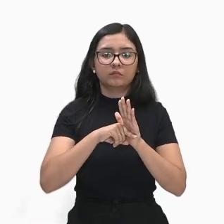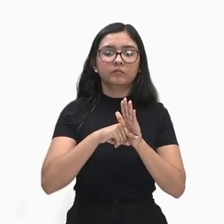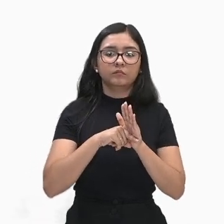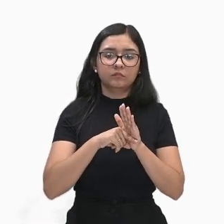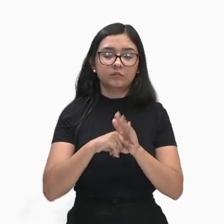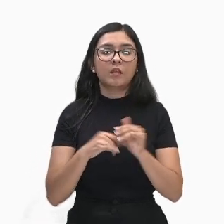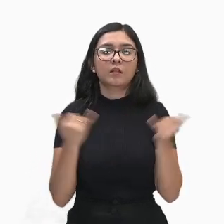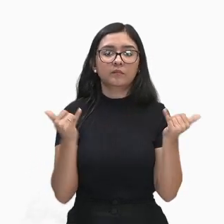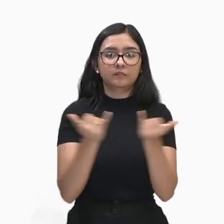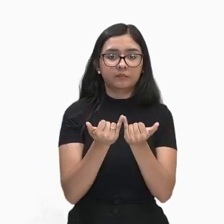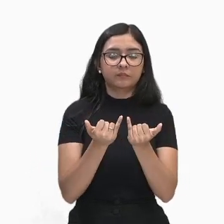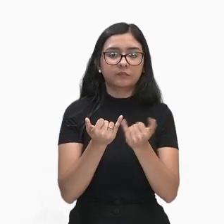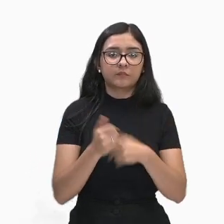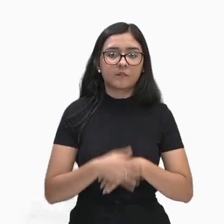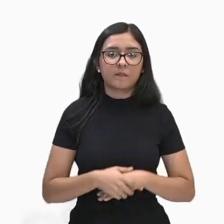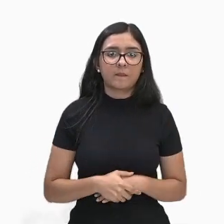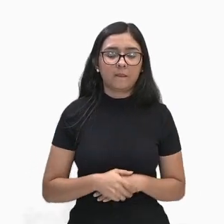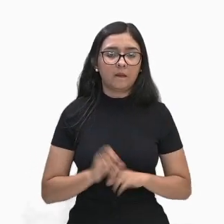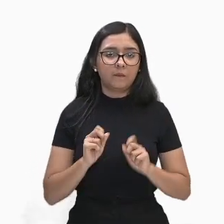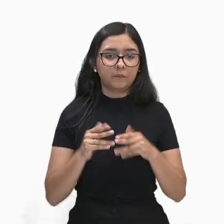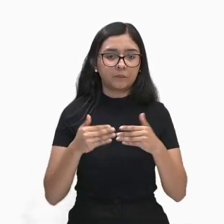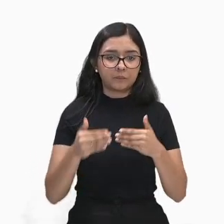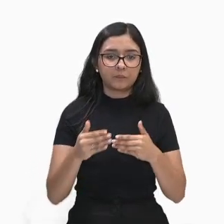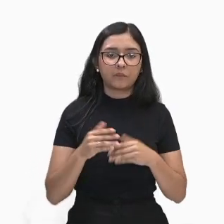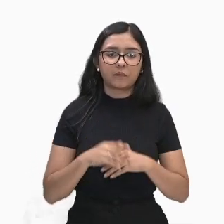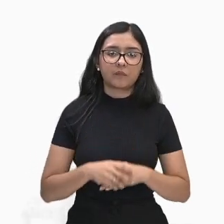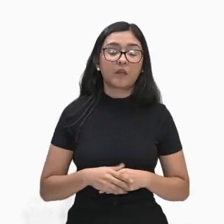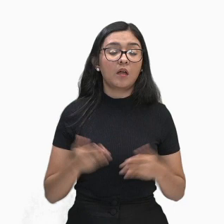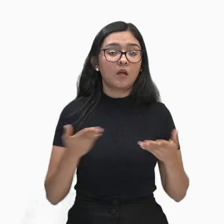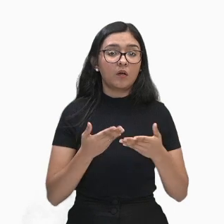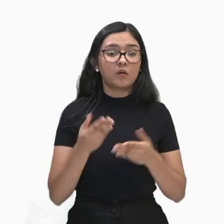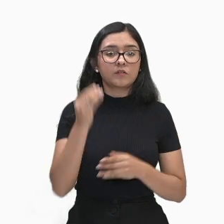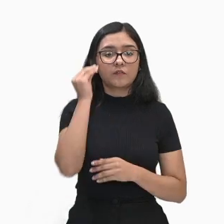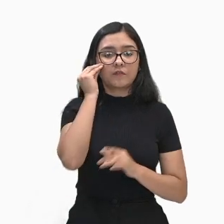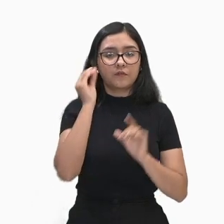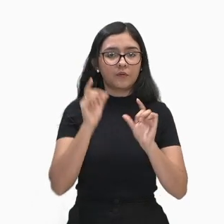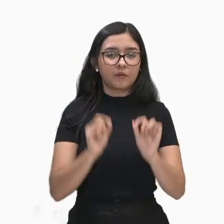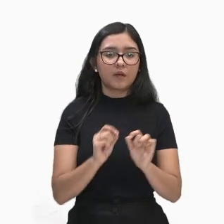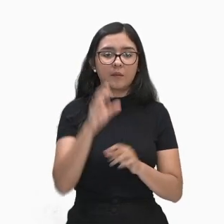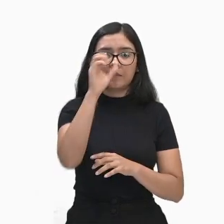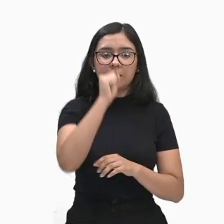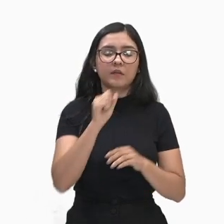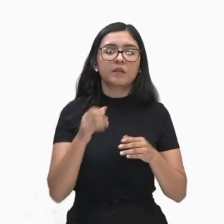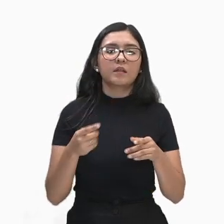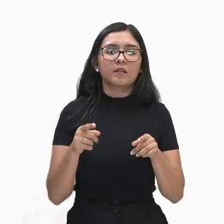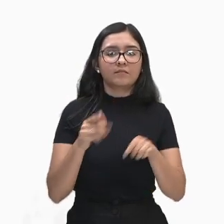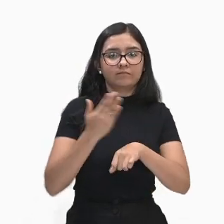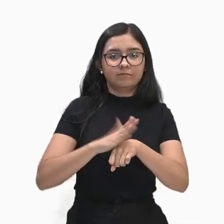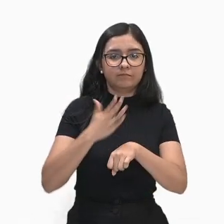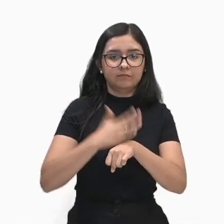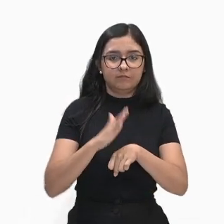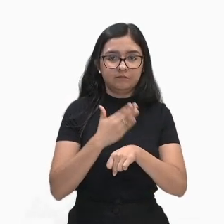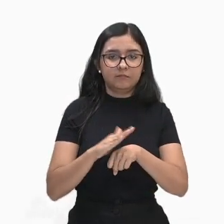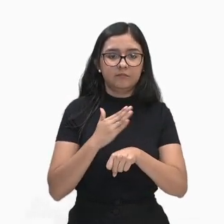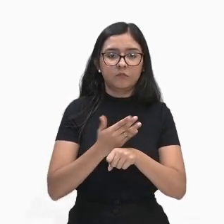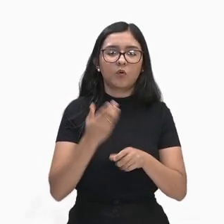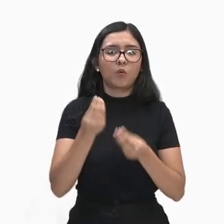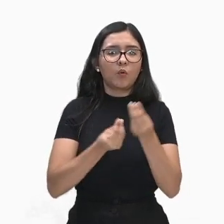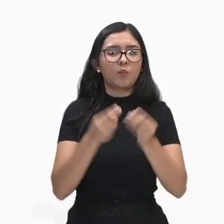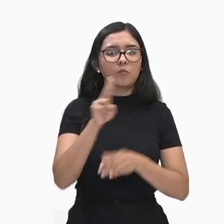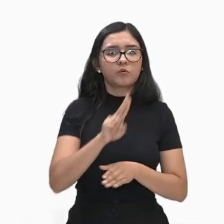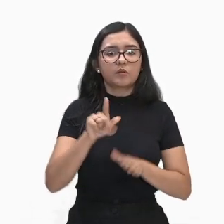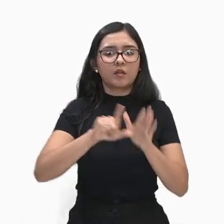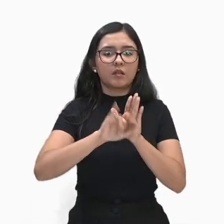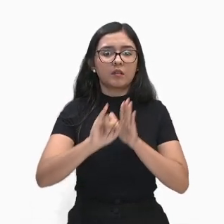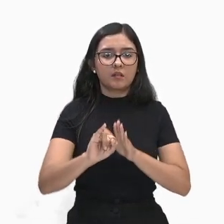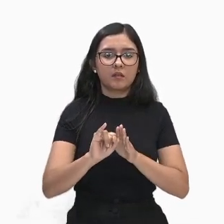atração. Muito bem, pessoal. Agora vamos aprender como utilizar a nossa lei de Coulomb, resolvendo